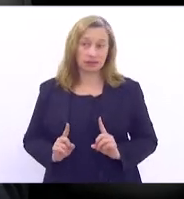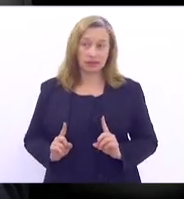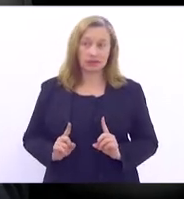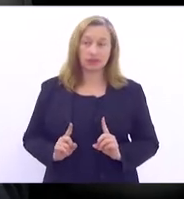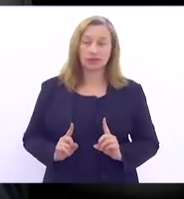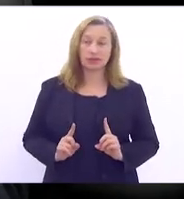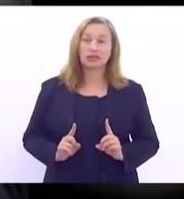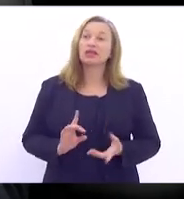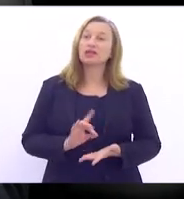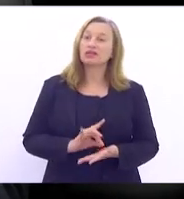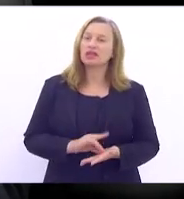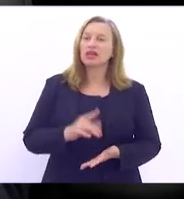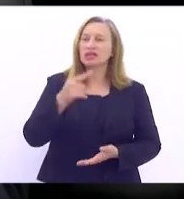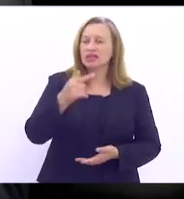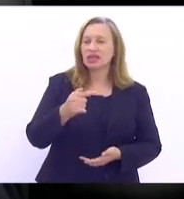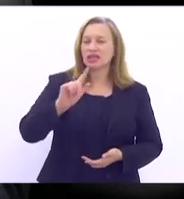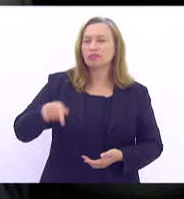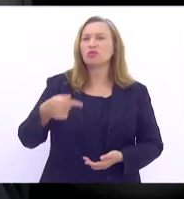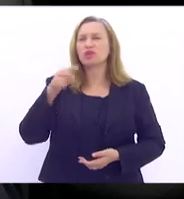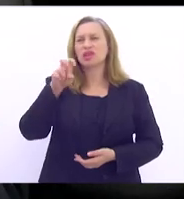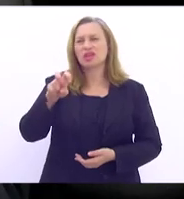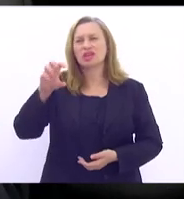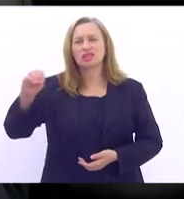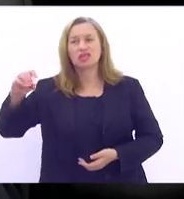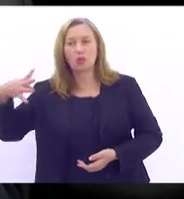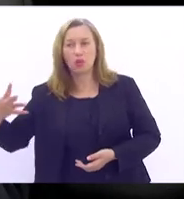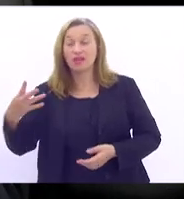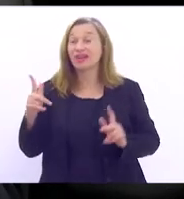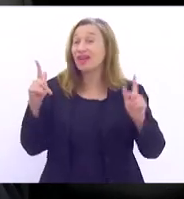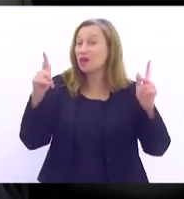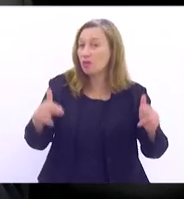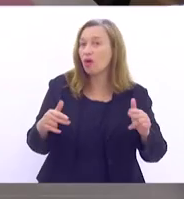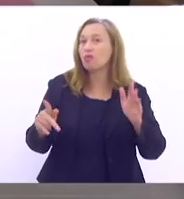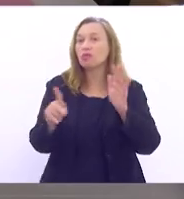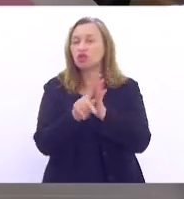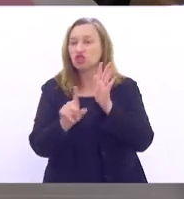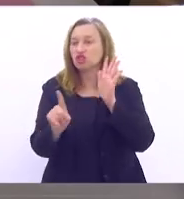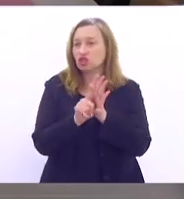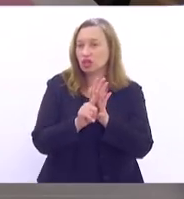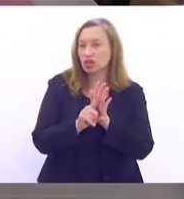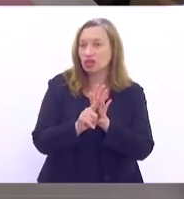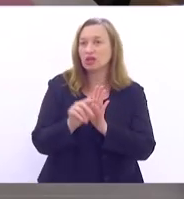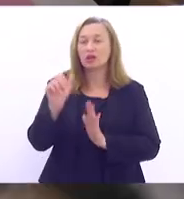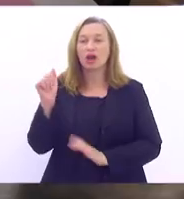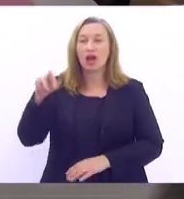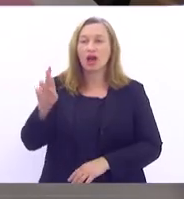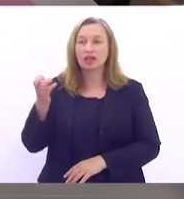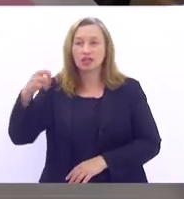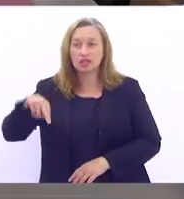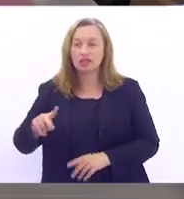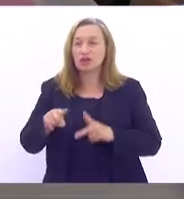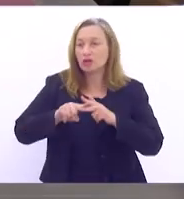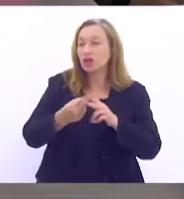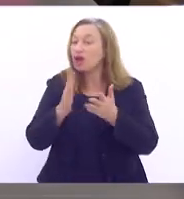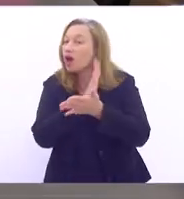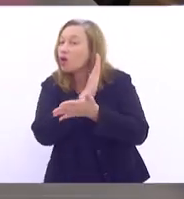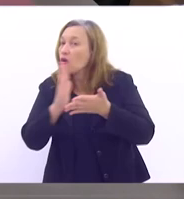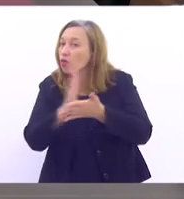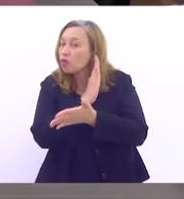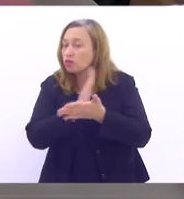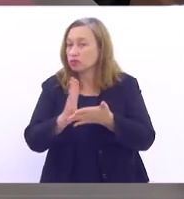Mas na verdade, a 7.504 ela faz a mesma coisa que o projeto de lei que o Anderson Moraes faz. Altera alguns dispositivos